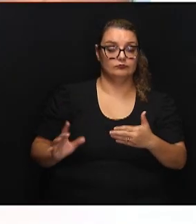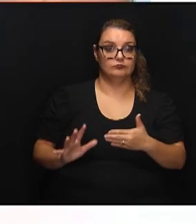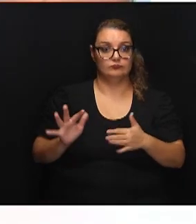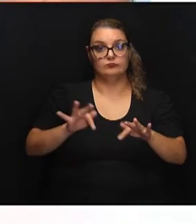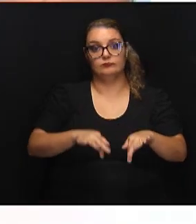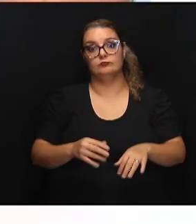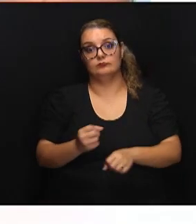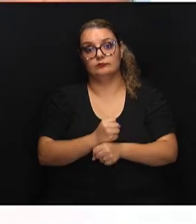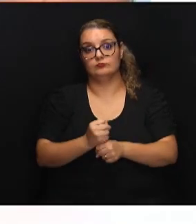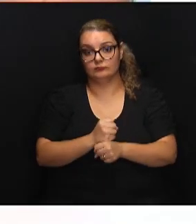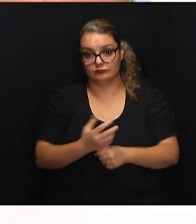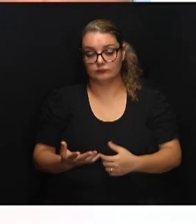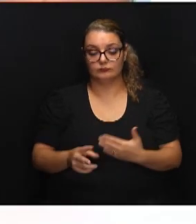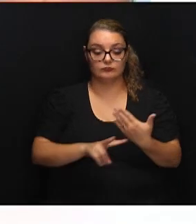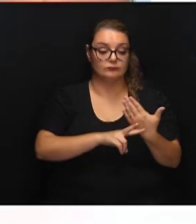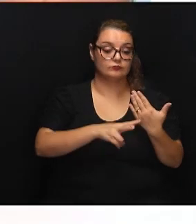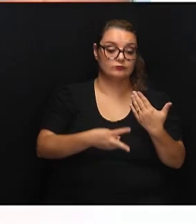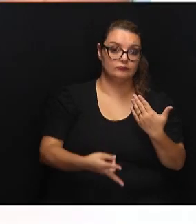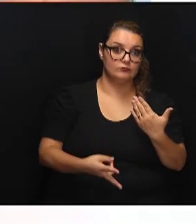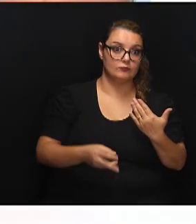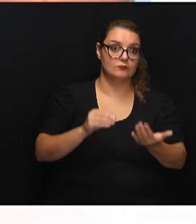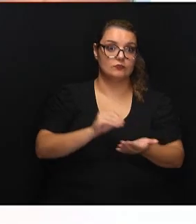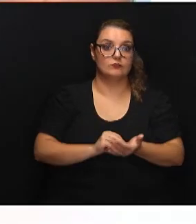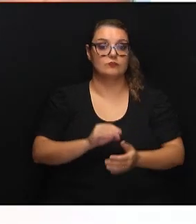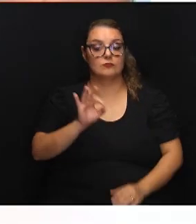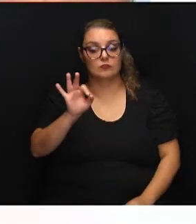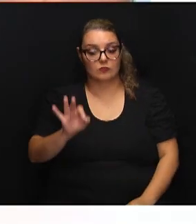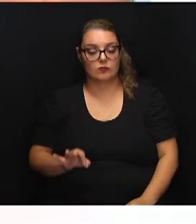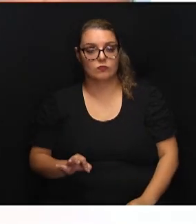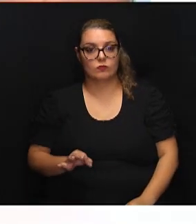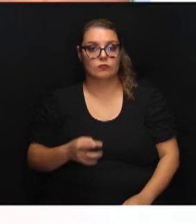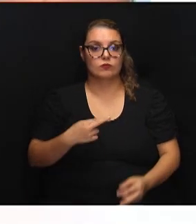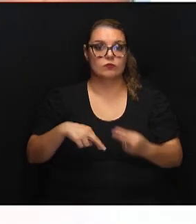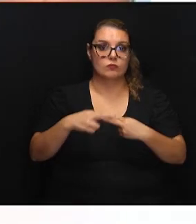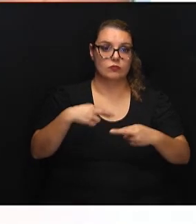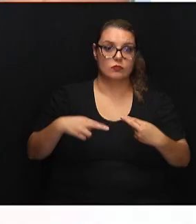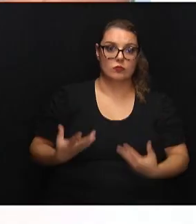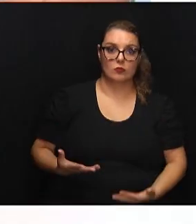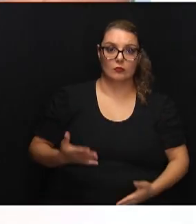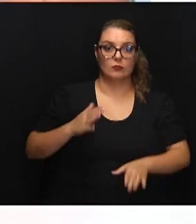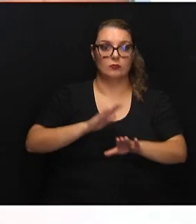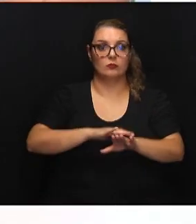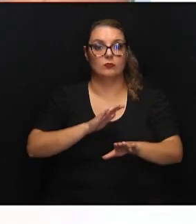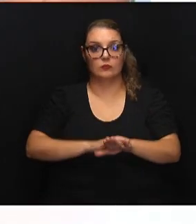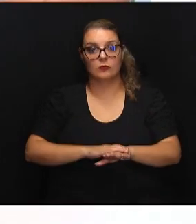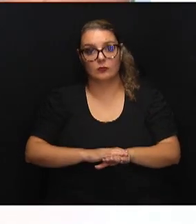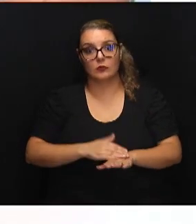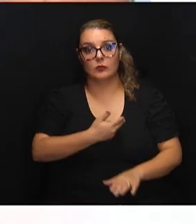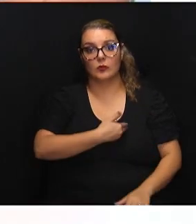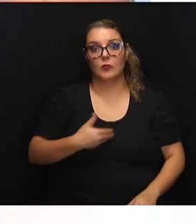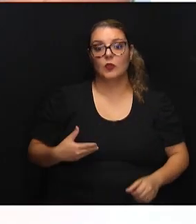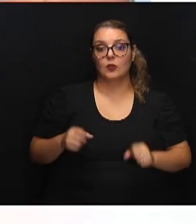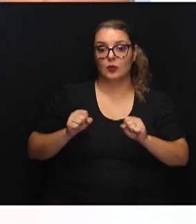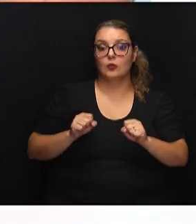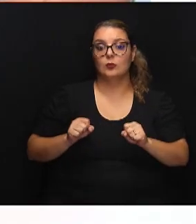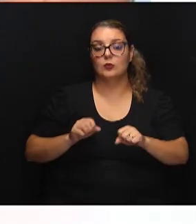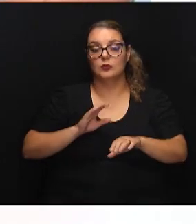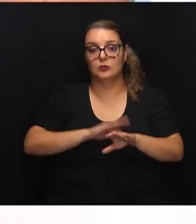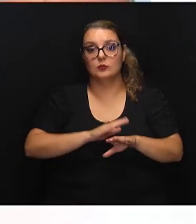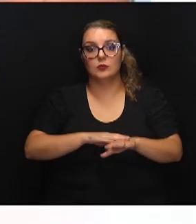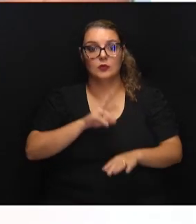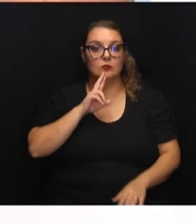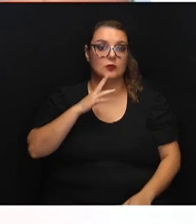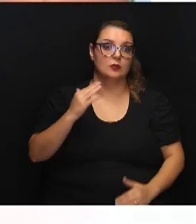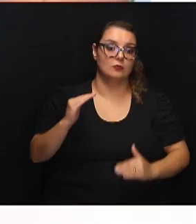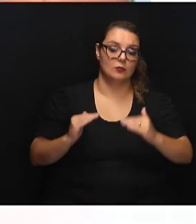ano, refletiu essas incertezas em relação às medidas que o governo poderia tomar para resolver o